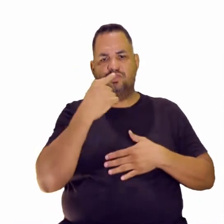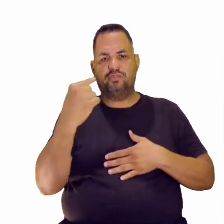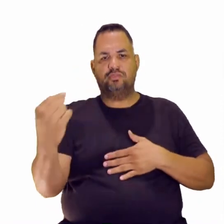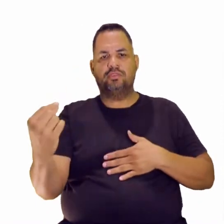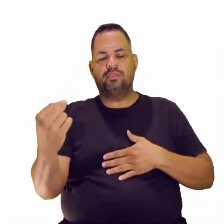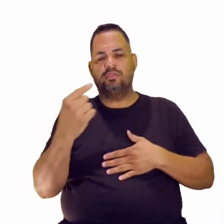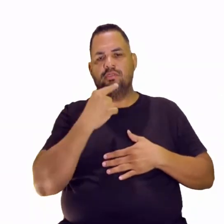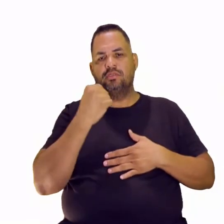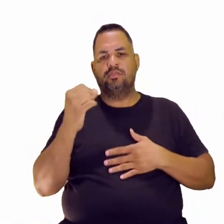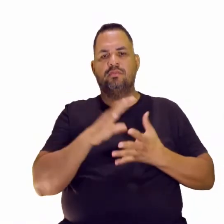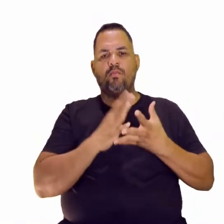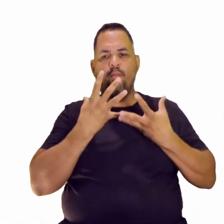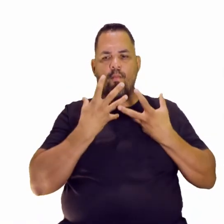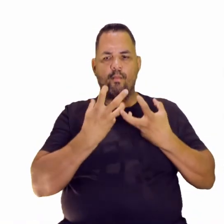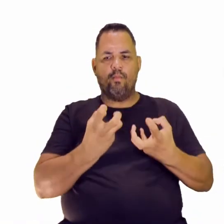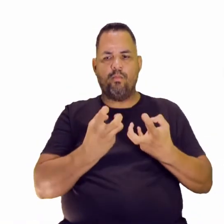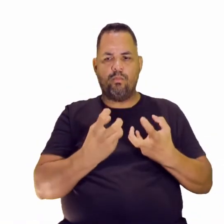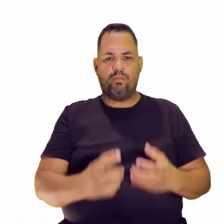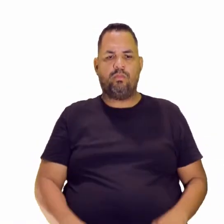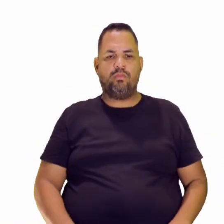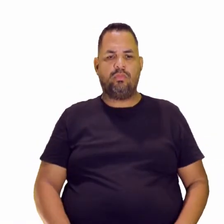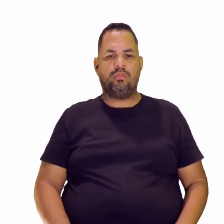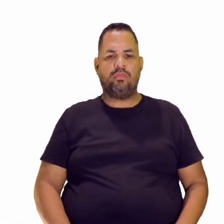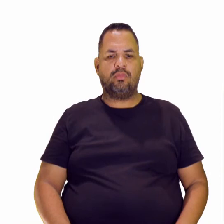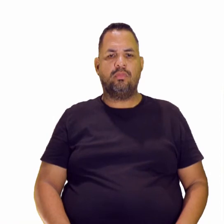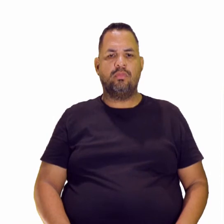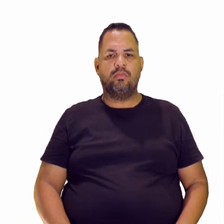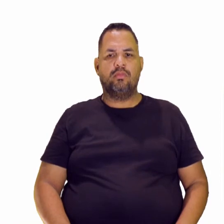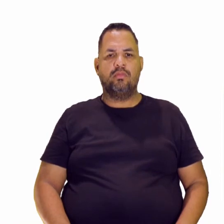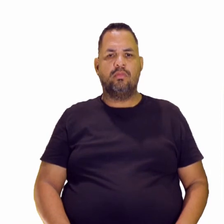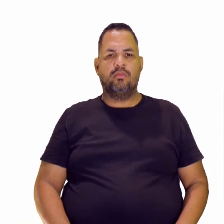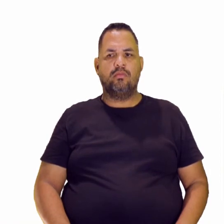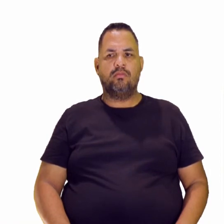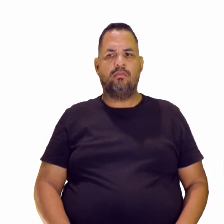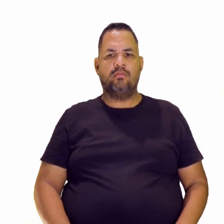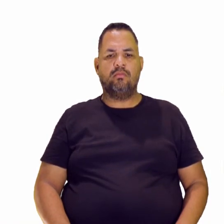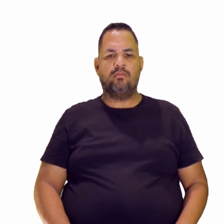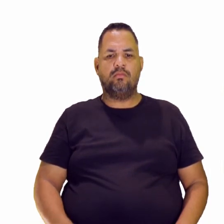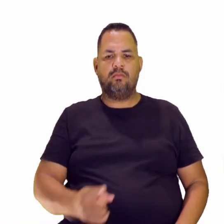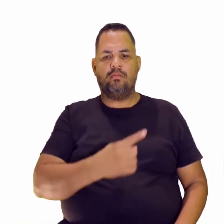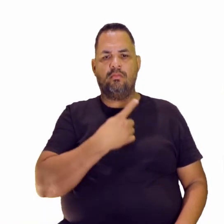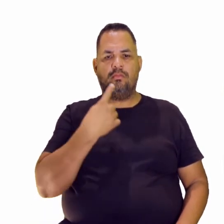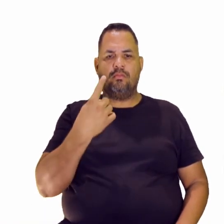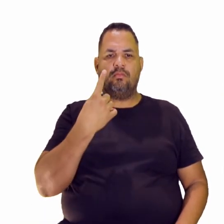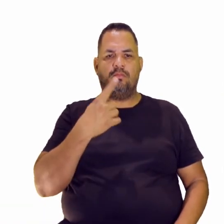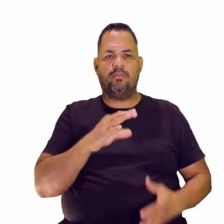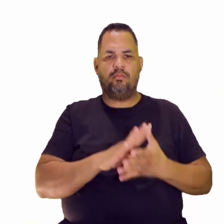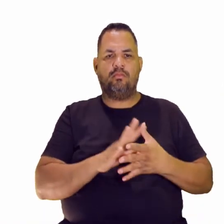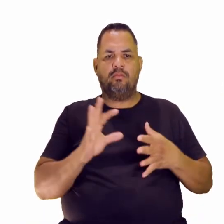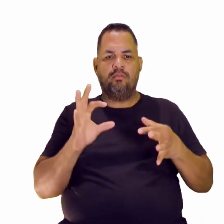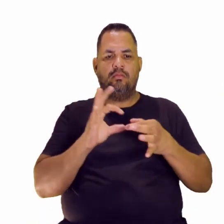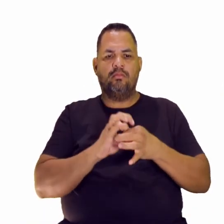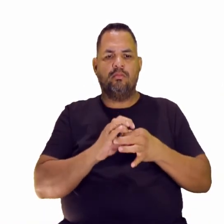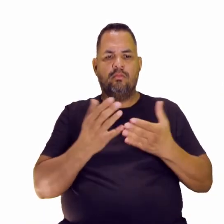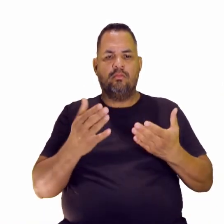seca, né? E aqui nós vamos ver aqui as